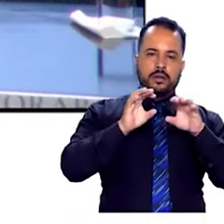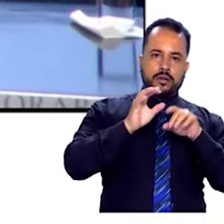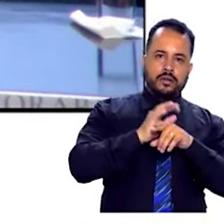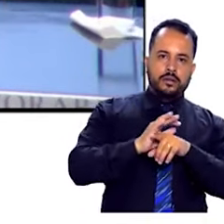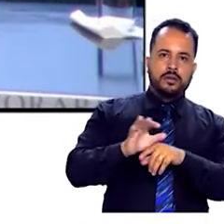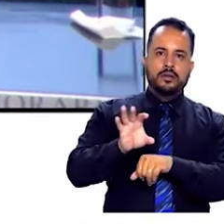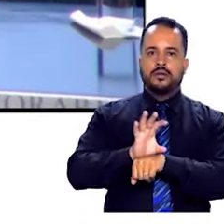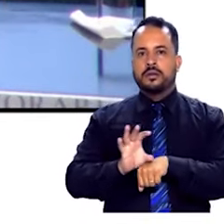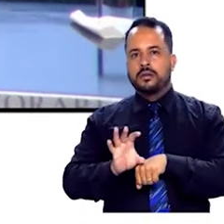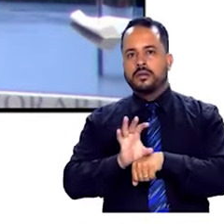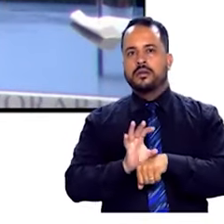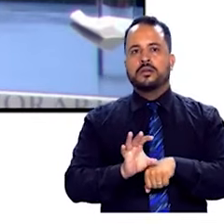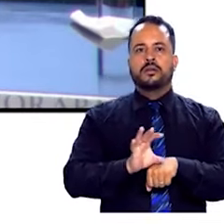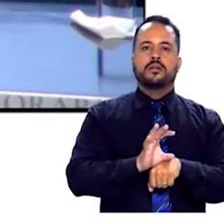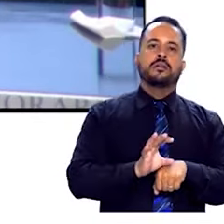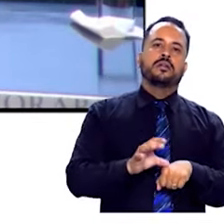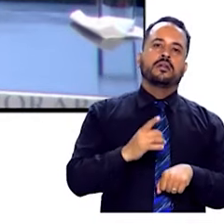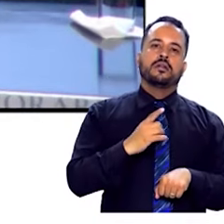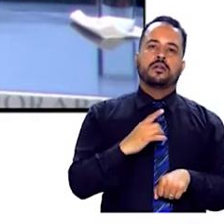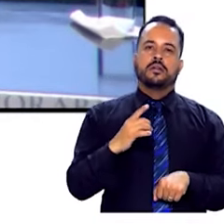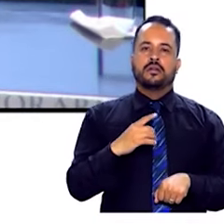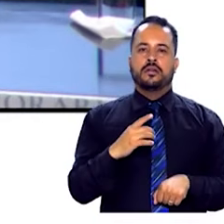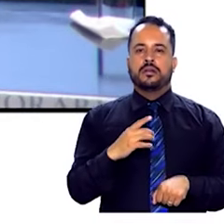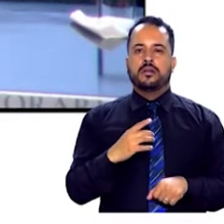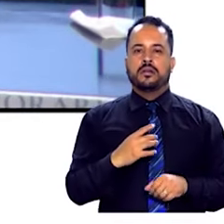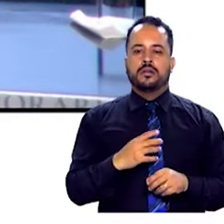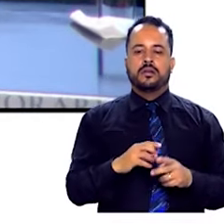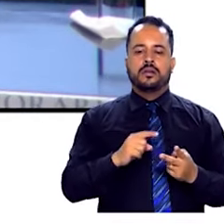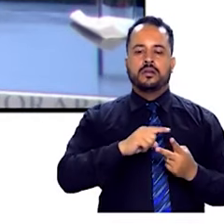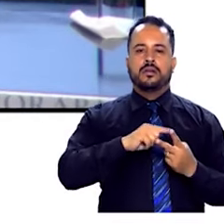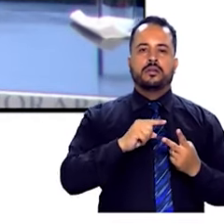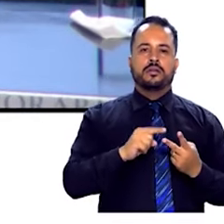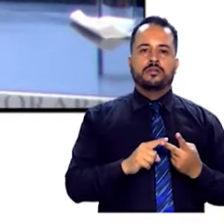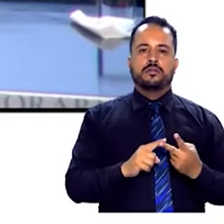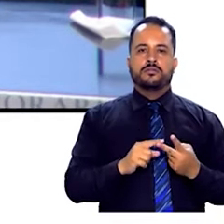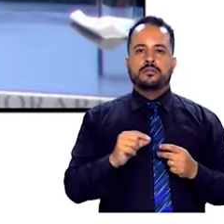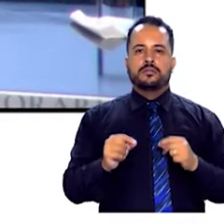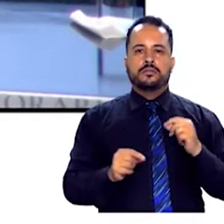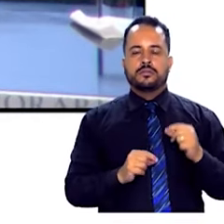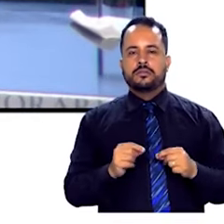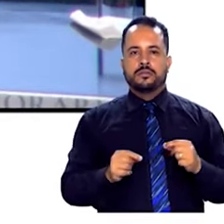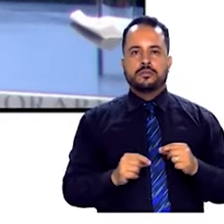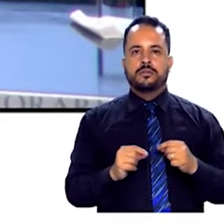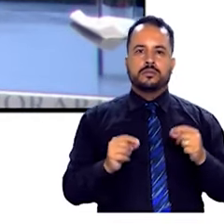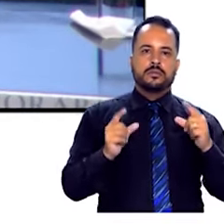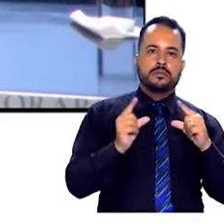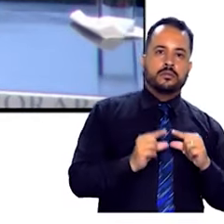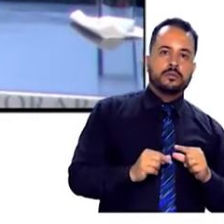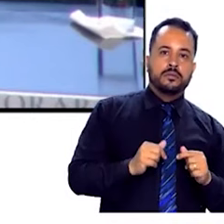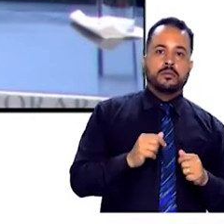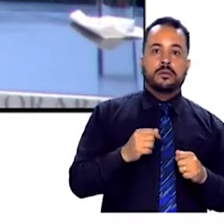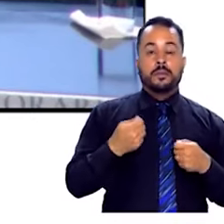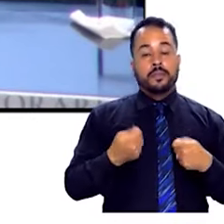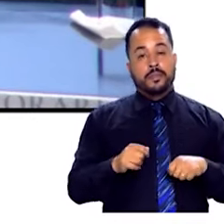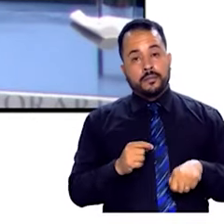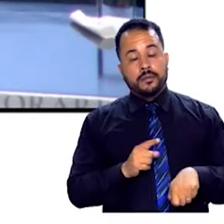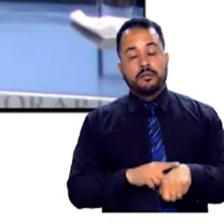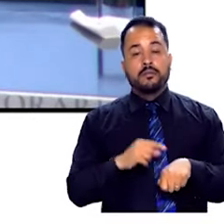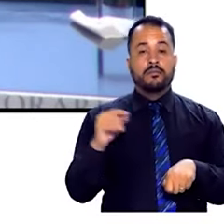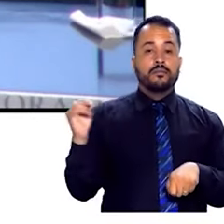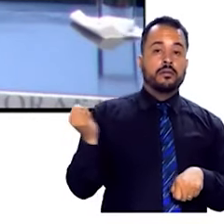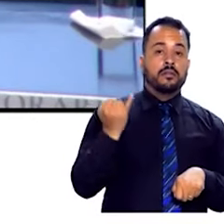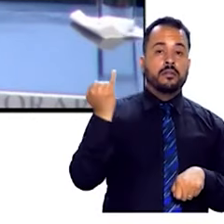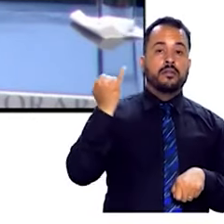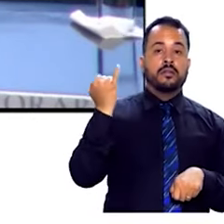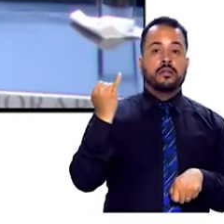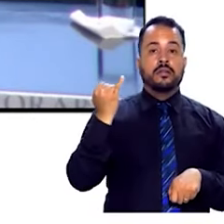constitucional essas dois coas não são data menor uma data importante para fazer uma